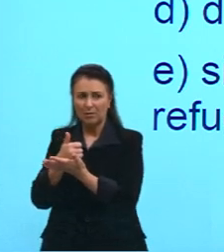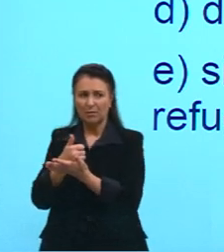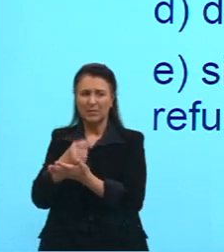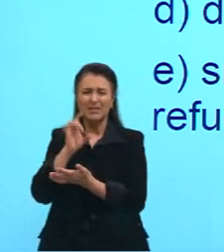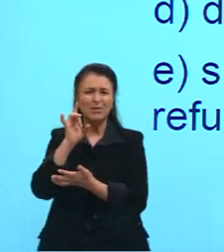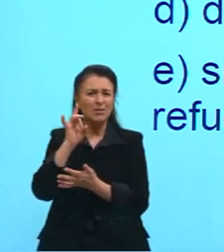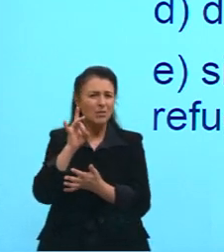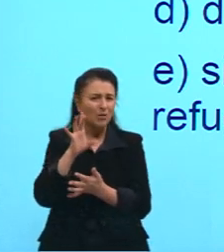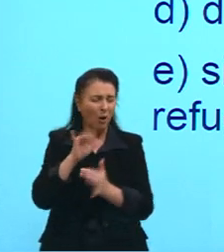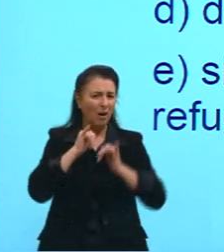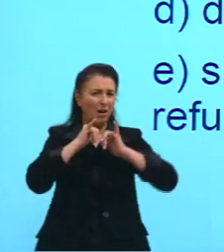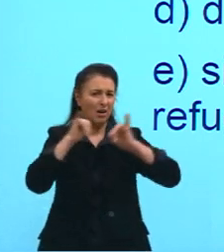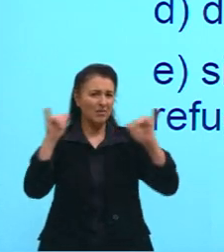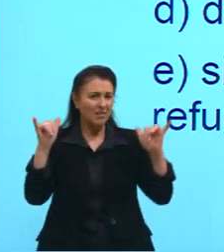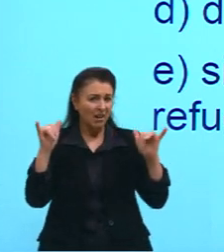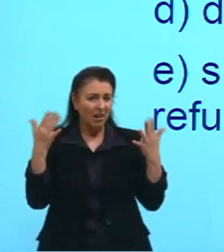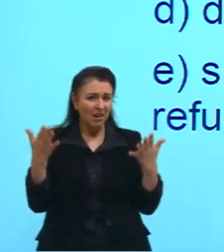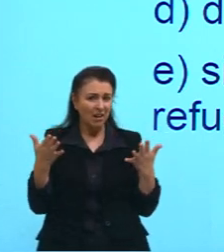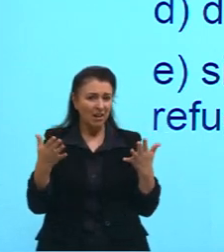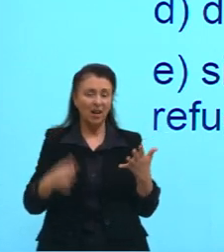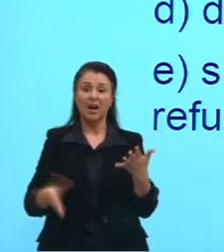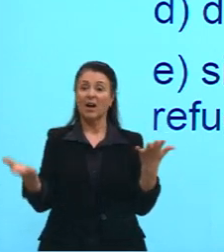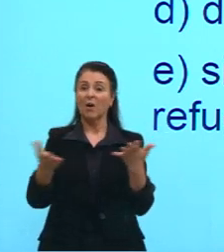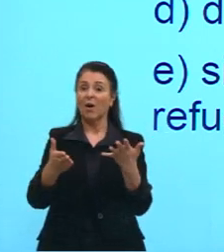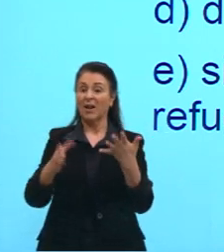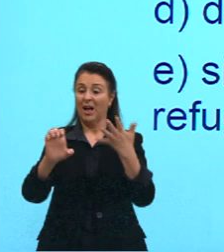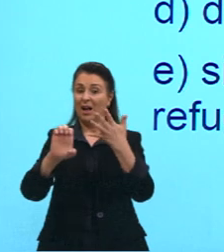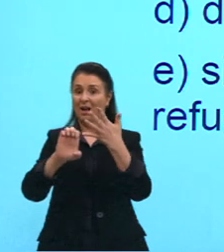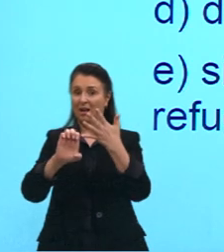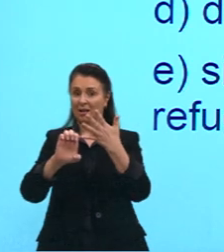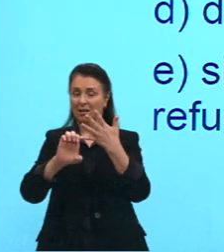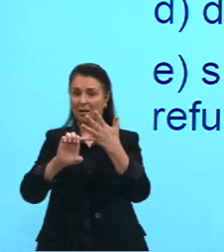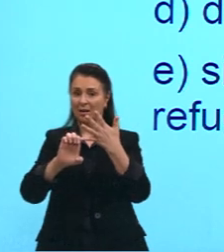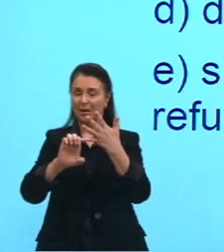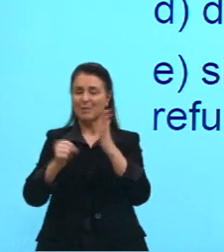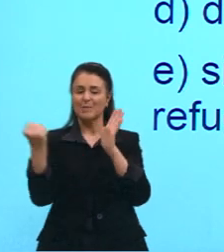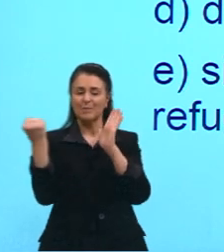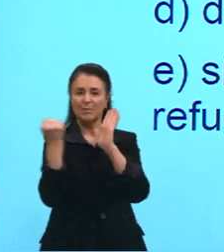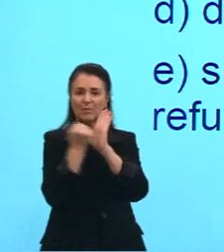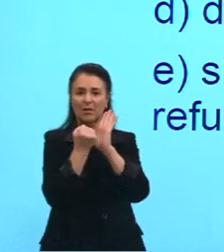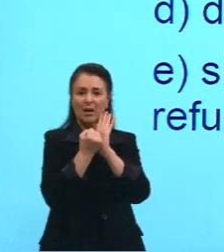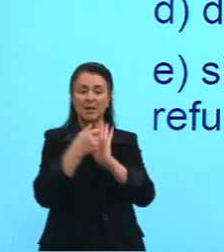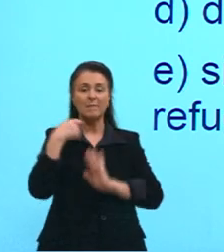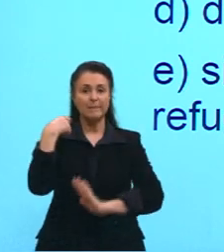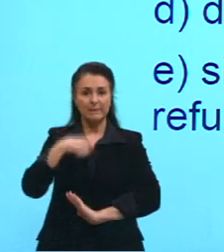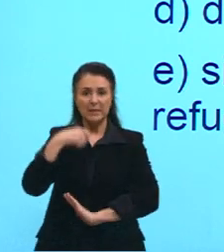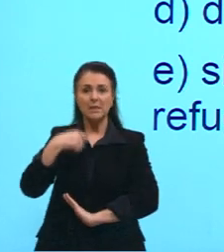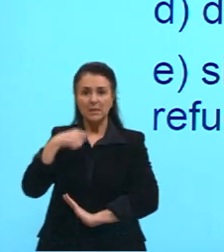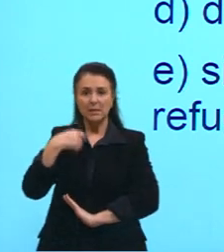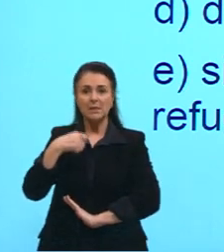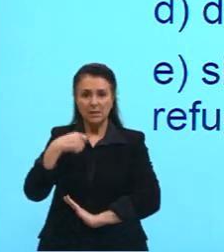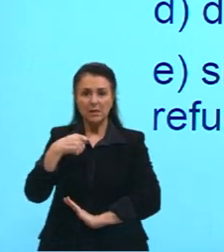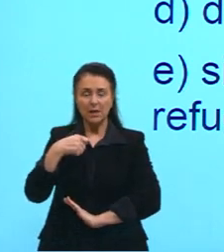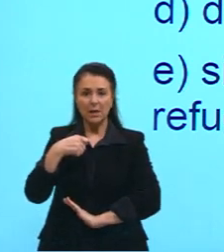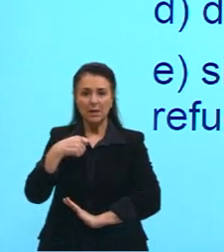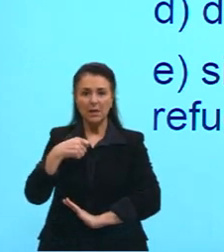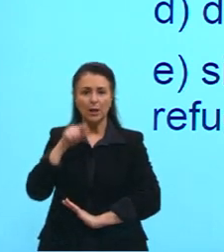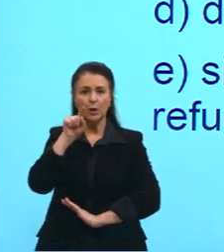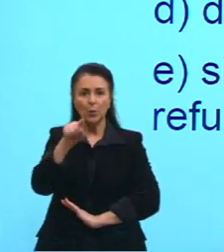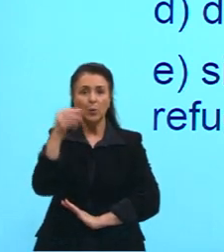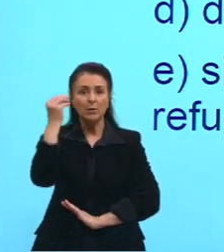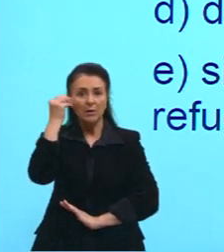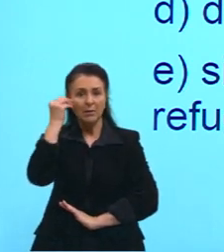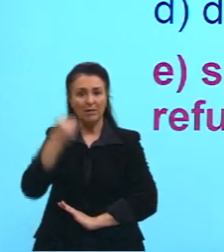objetivo e letra de A letra e simbolizar a necessidade de adesão à causa dos